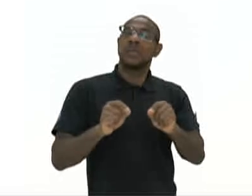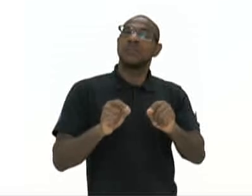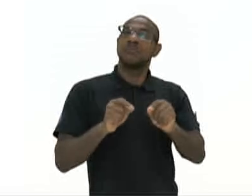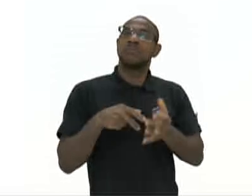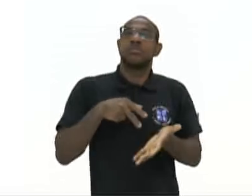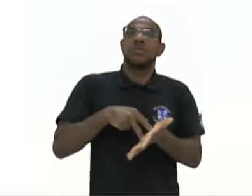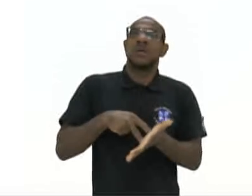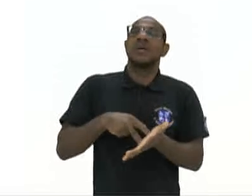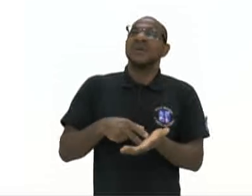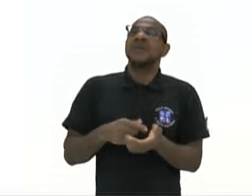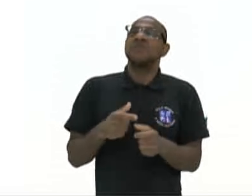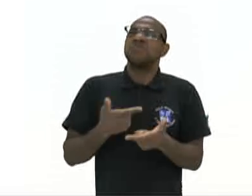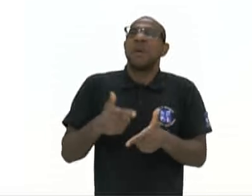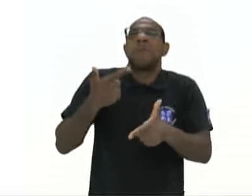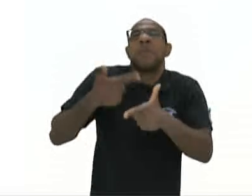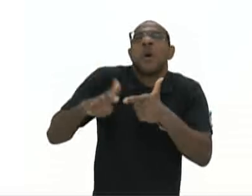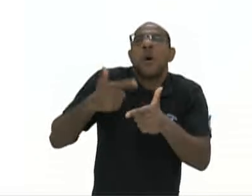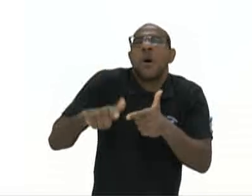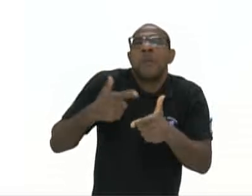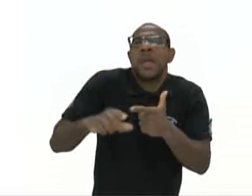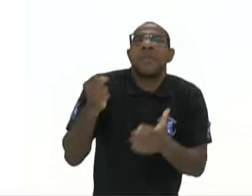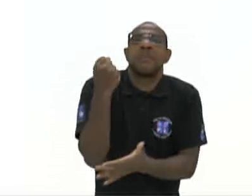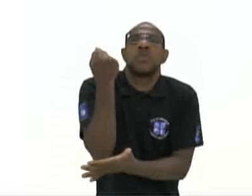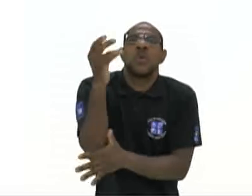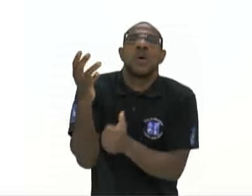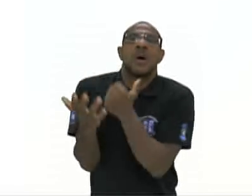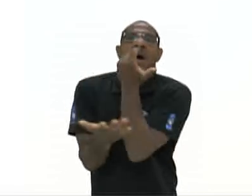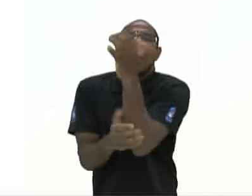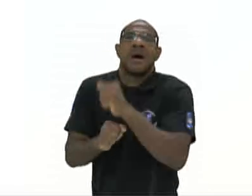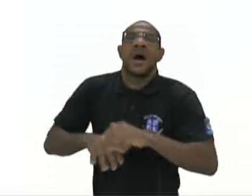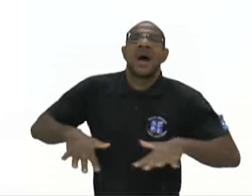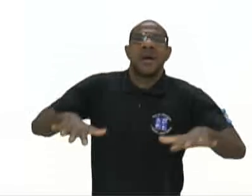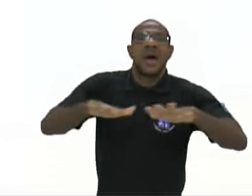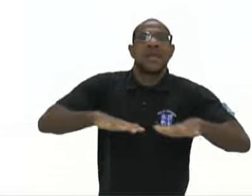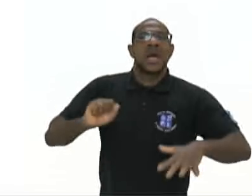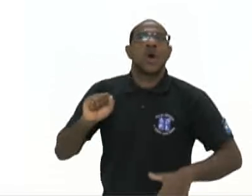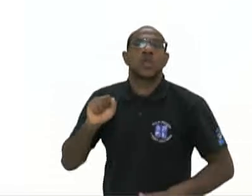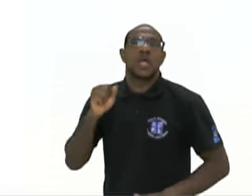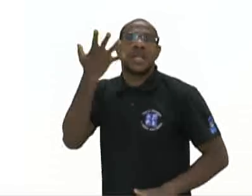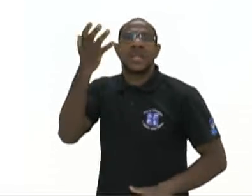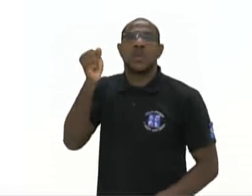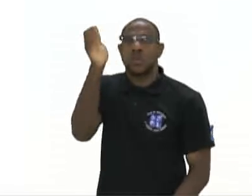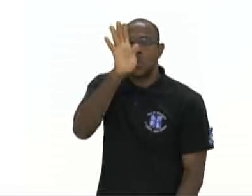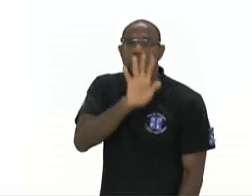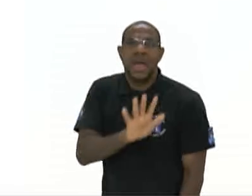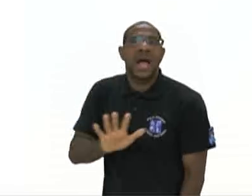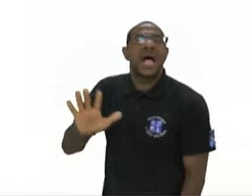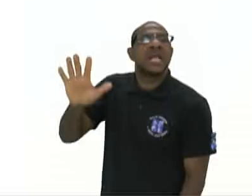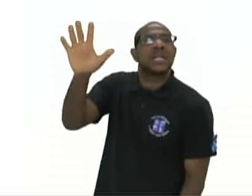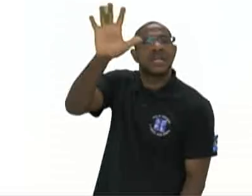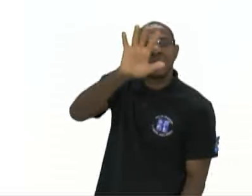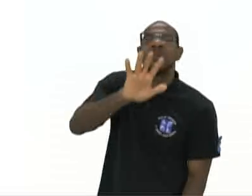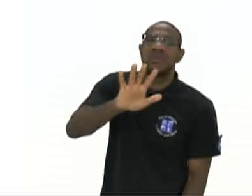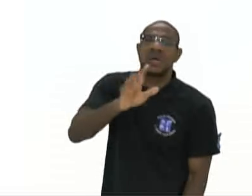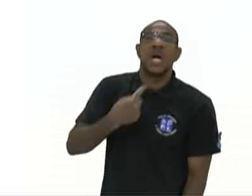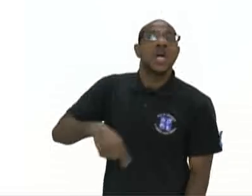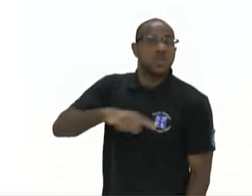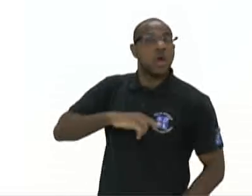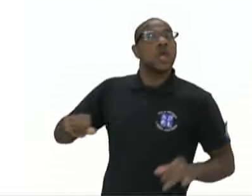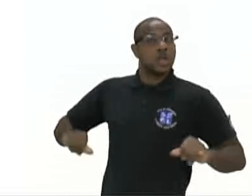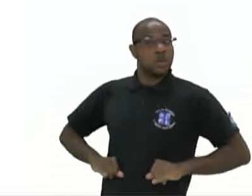desastre ambiental que vem ocorrendo no Brasil. Além da violação cotidiana que sofremos em